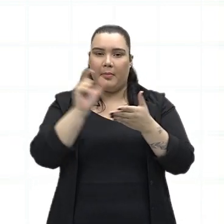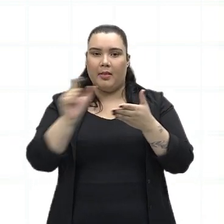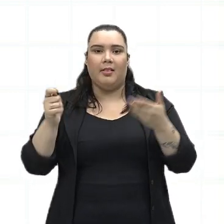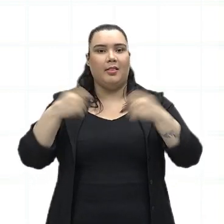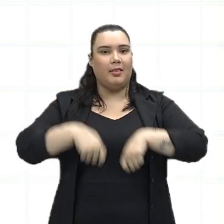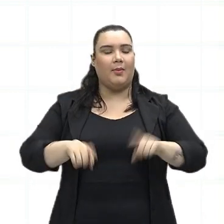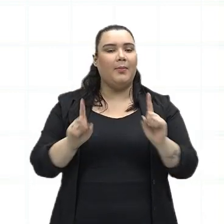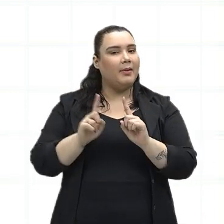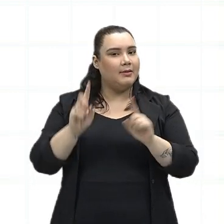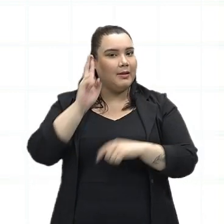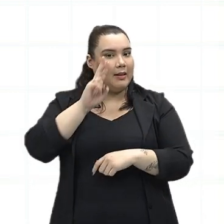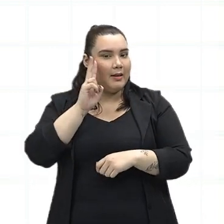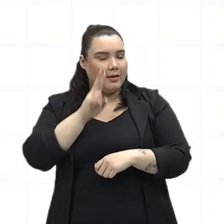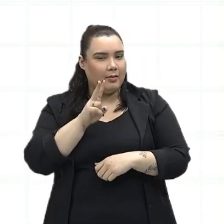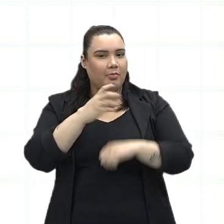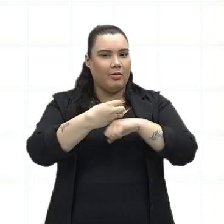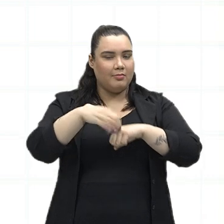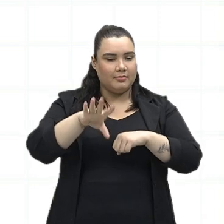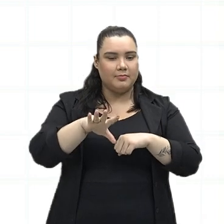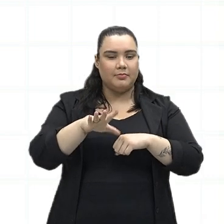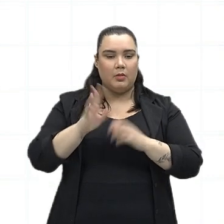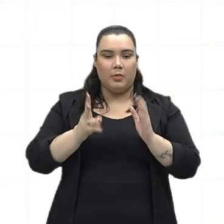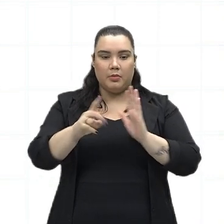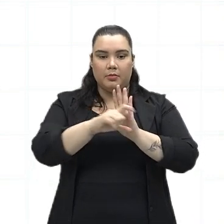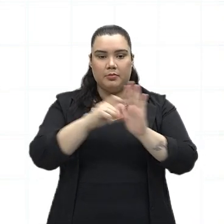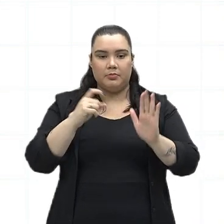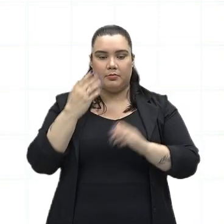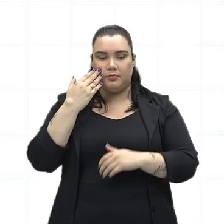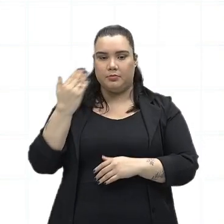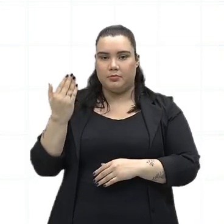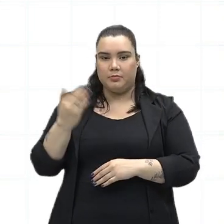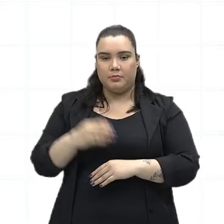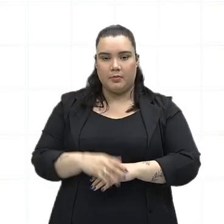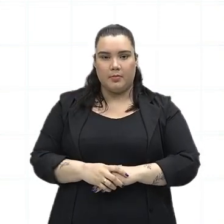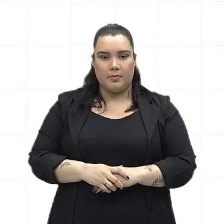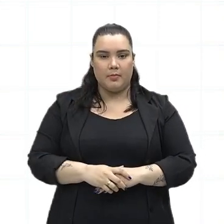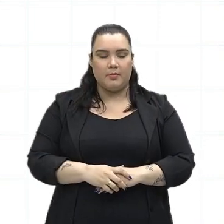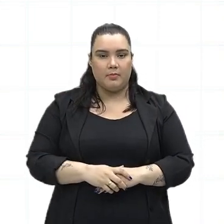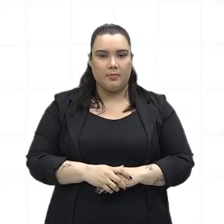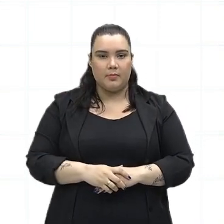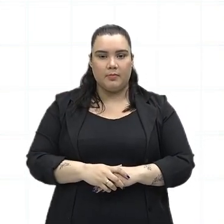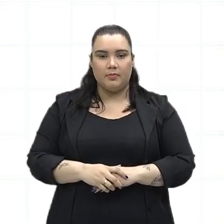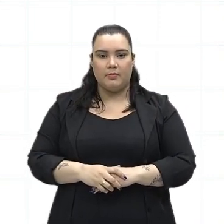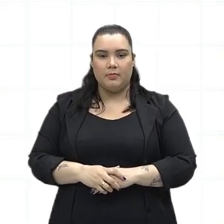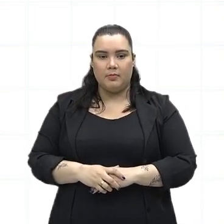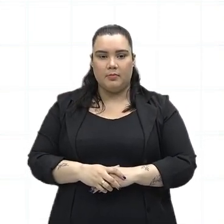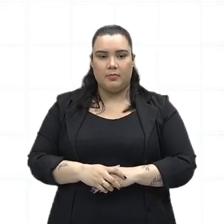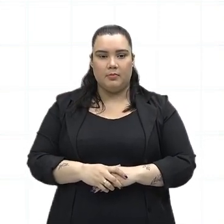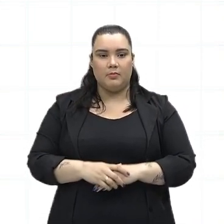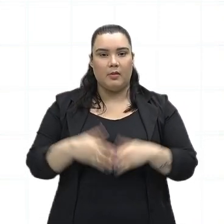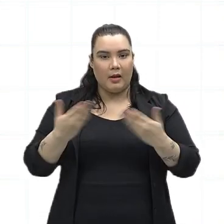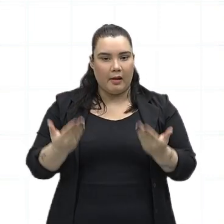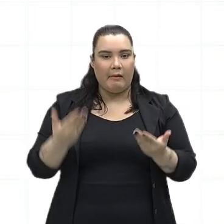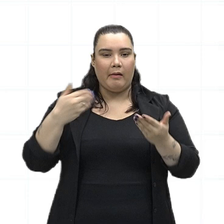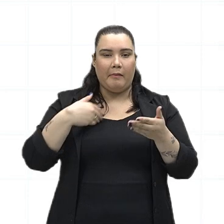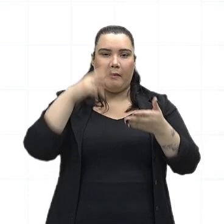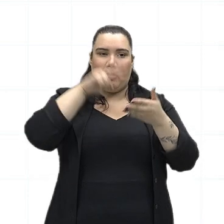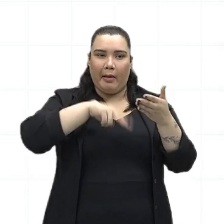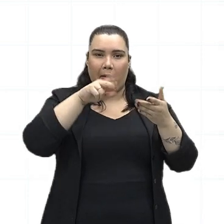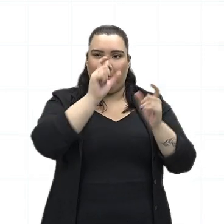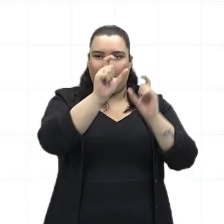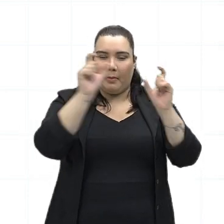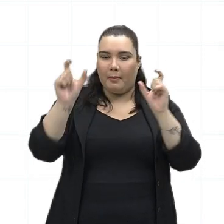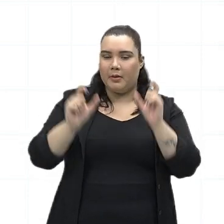palavra, e ele tem continuação, vamos lá. And it could eventually, não vou ler, como eu disse para vocês,